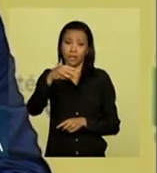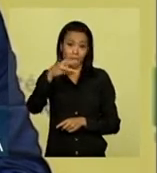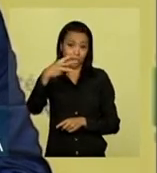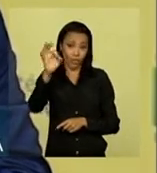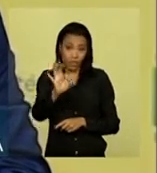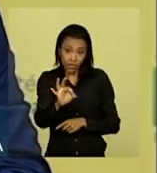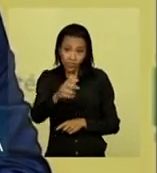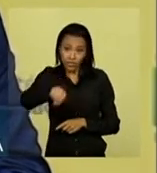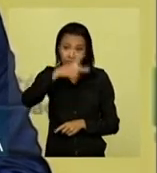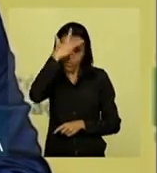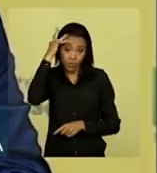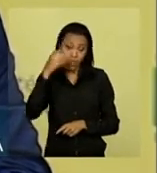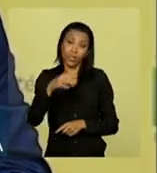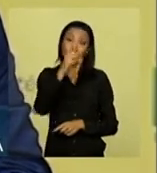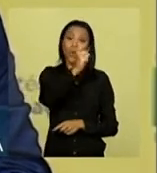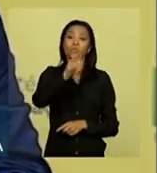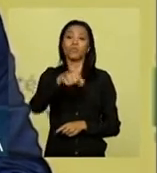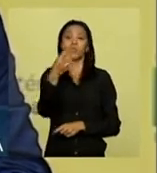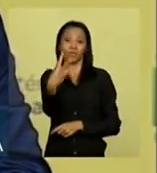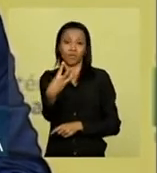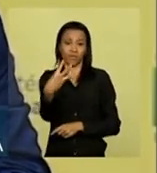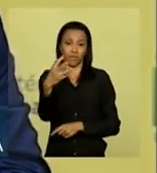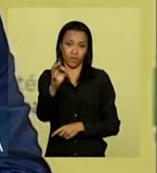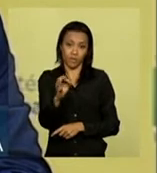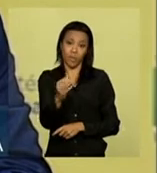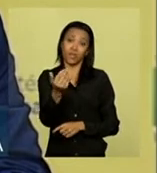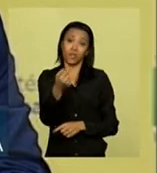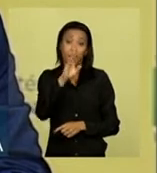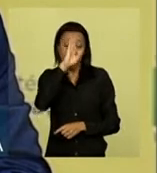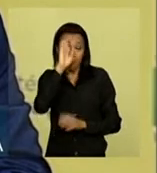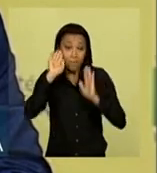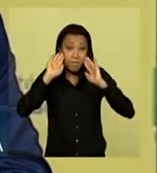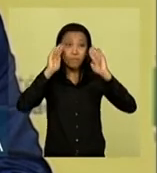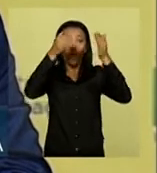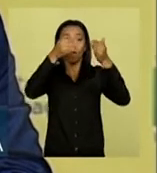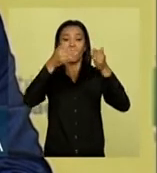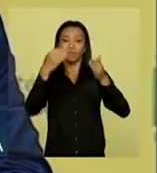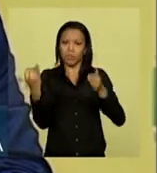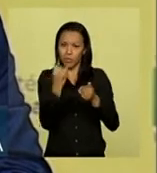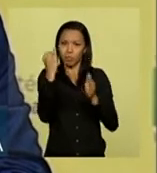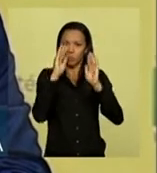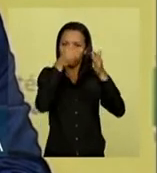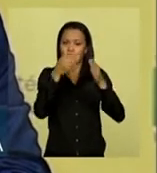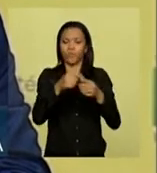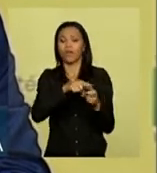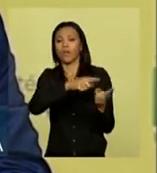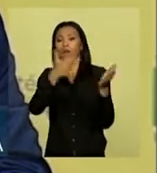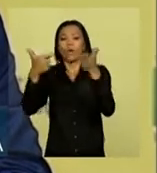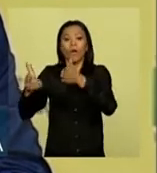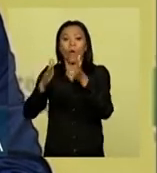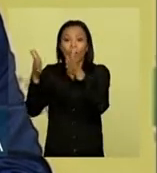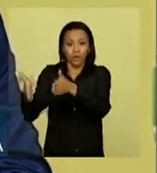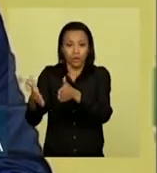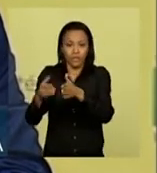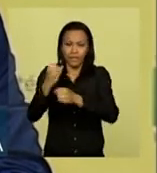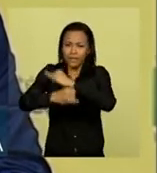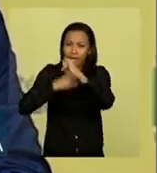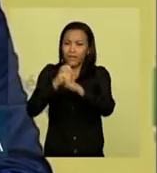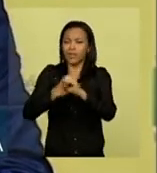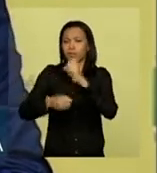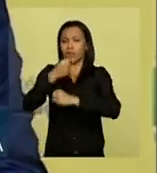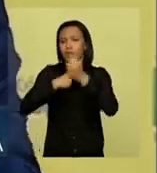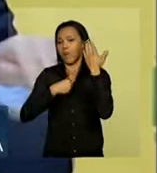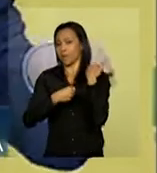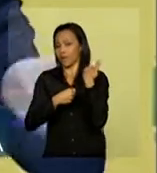ter uma participação relativa de alumínio 8,3 Então continua sendo uma grande prioridade em relação à internet no passado os